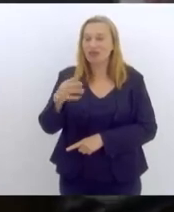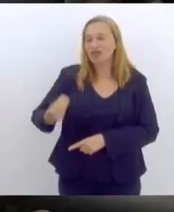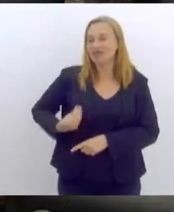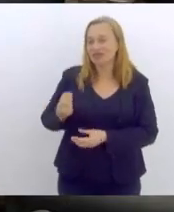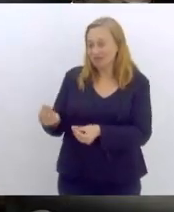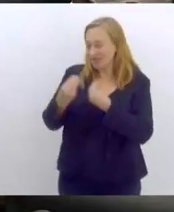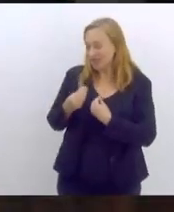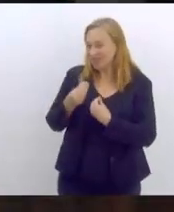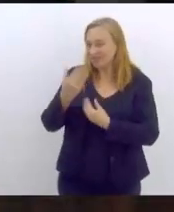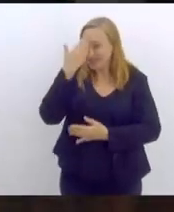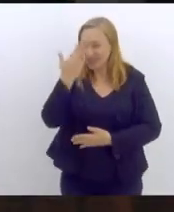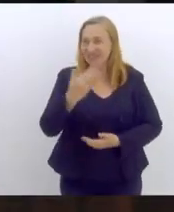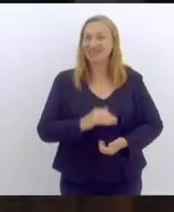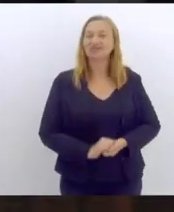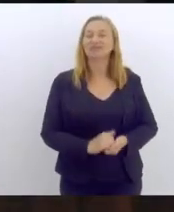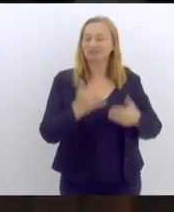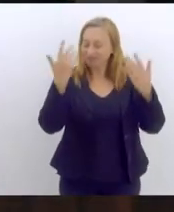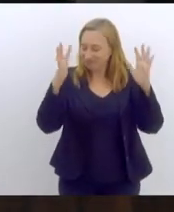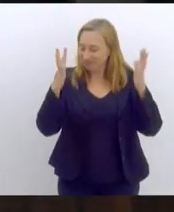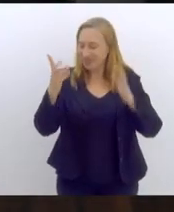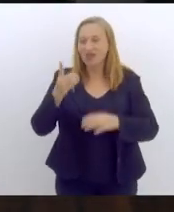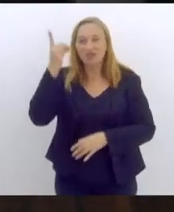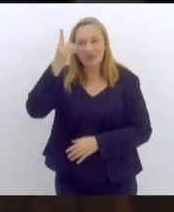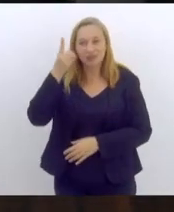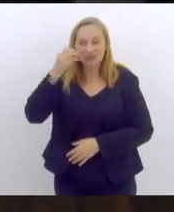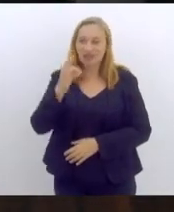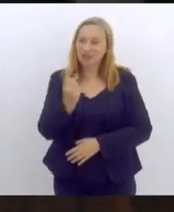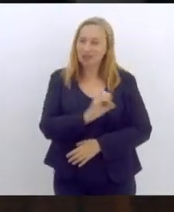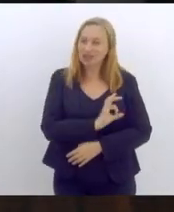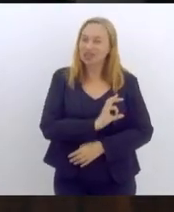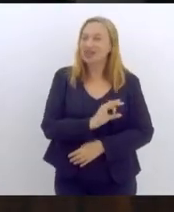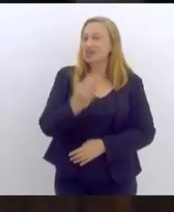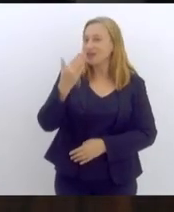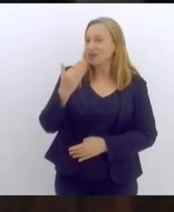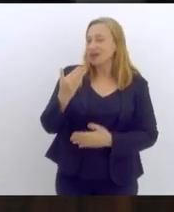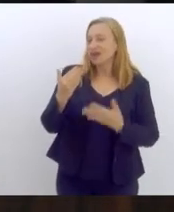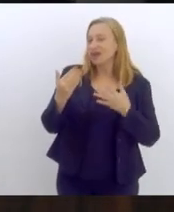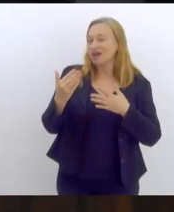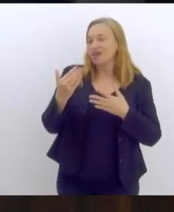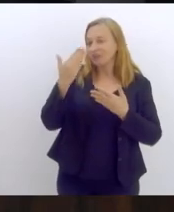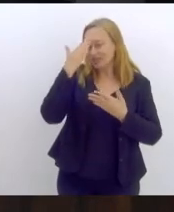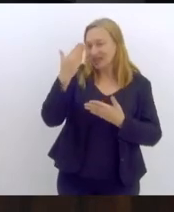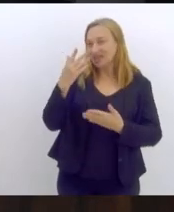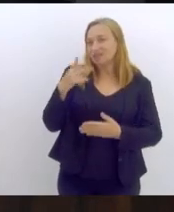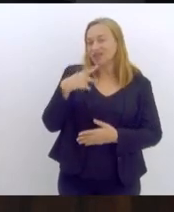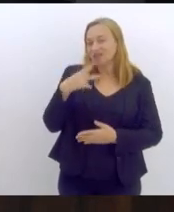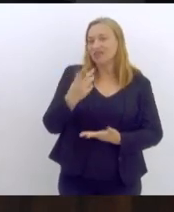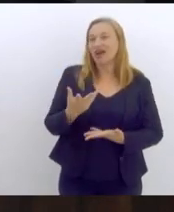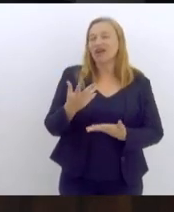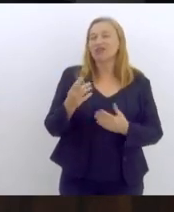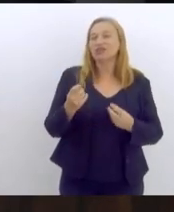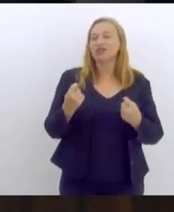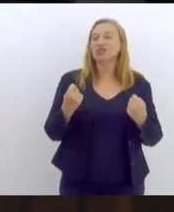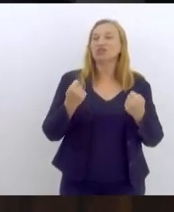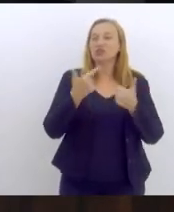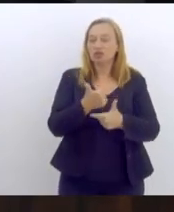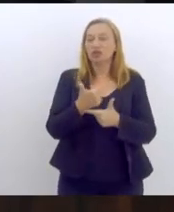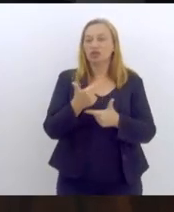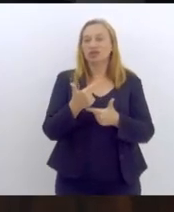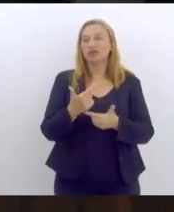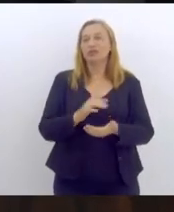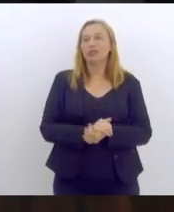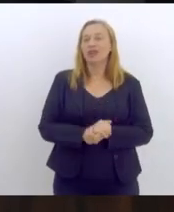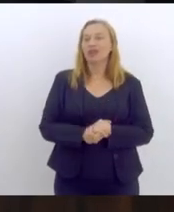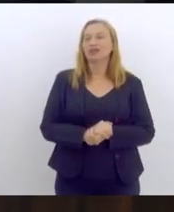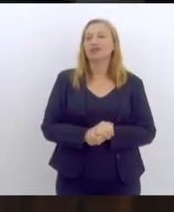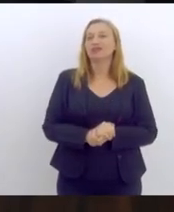obrigado. Muito obrigado, deputado Chico Machado, pelas palavras. Desejo também sorte, sucesso, porque